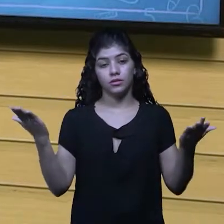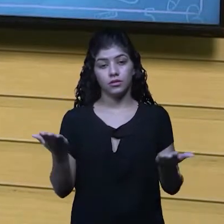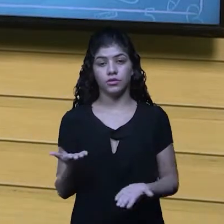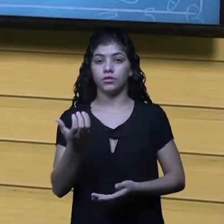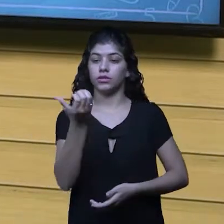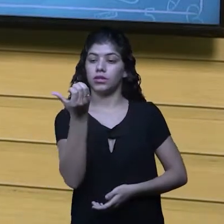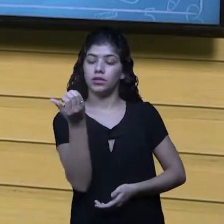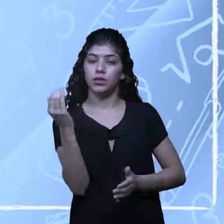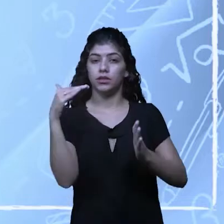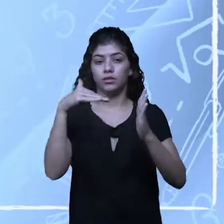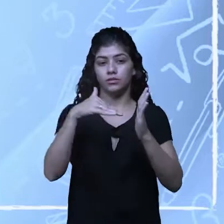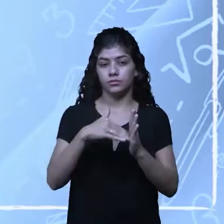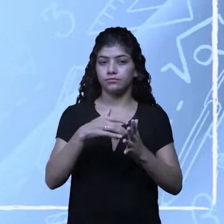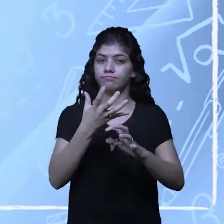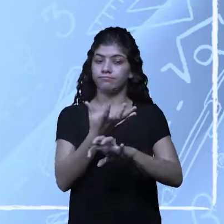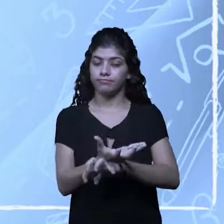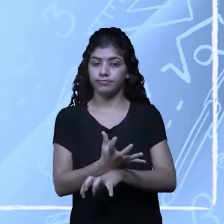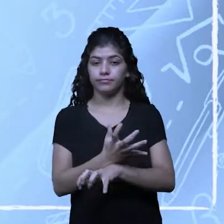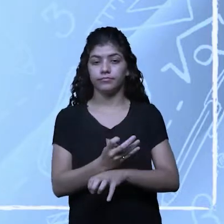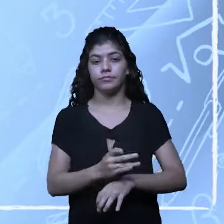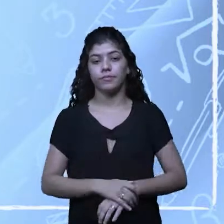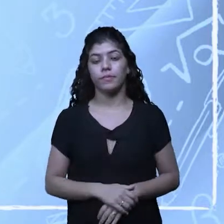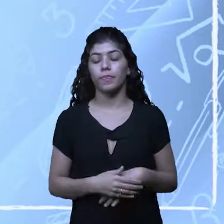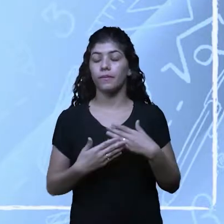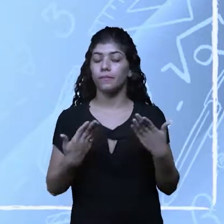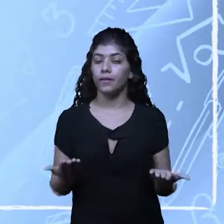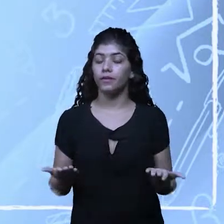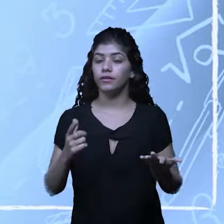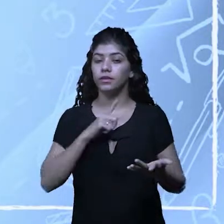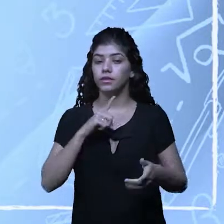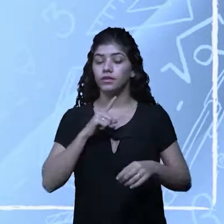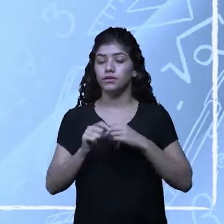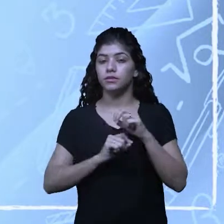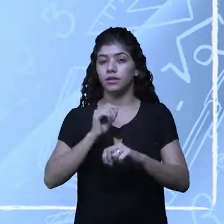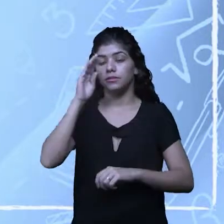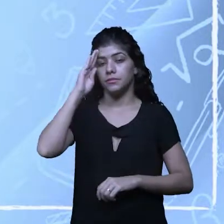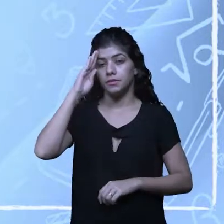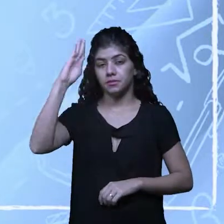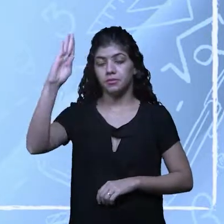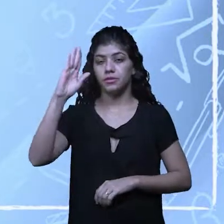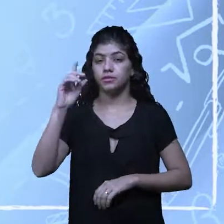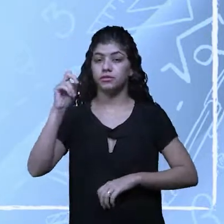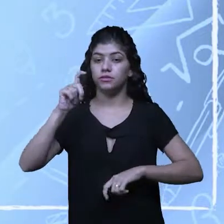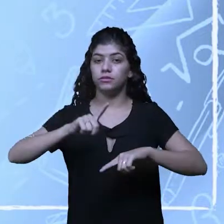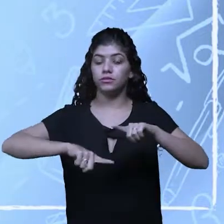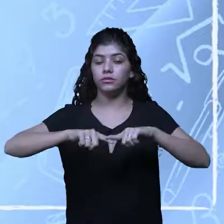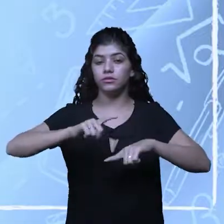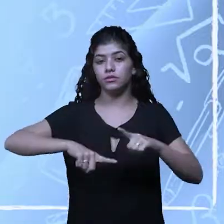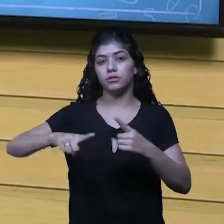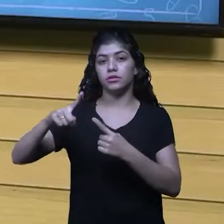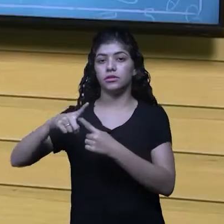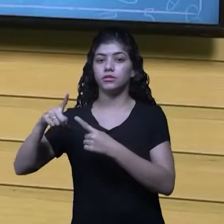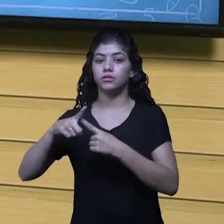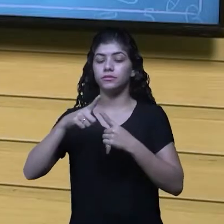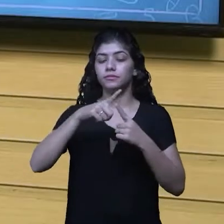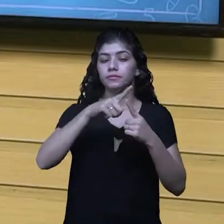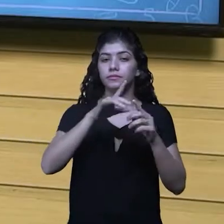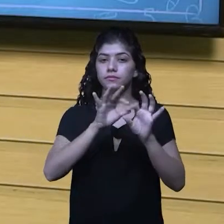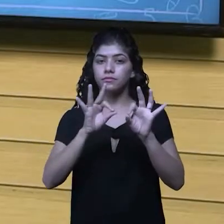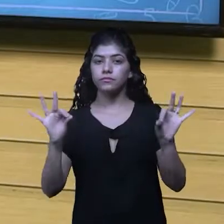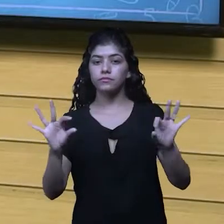dessa disciplina. Nós vimos aqui principalmente alguns tipos de instrumentos de medida e o